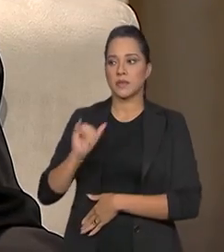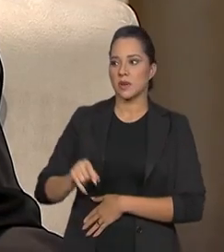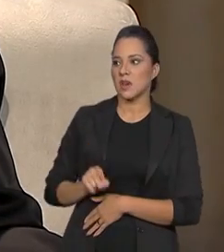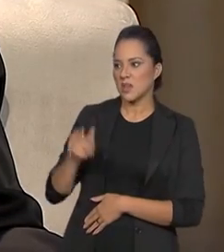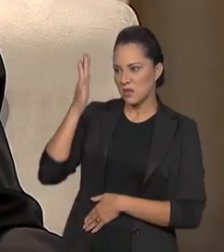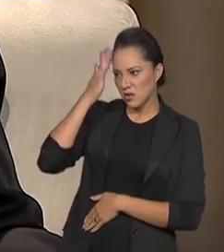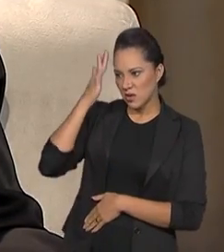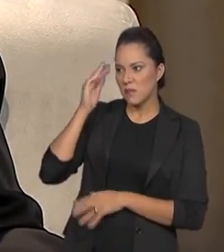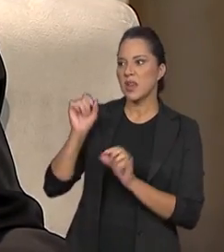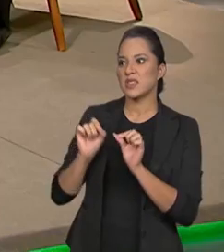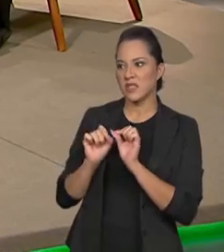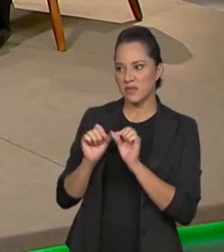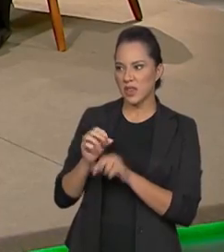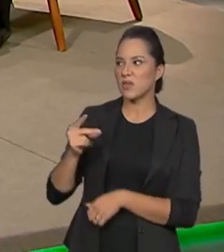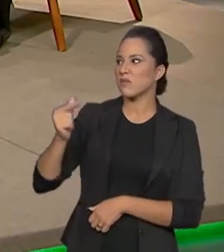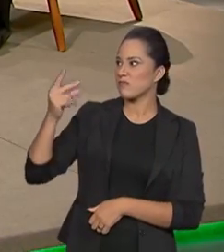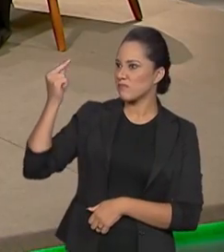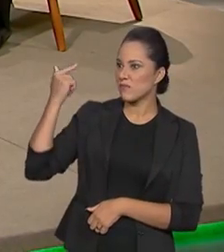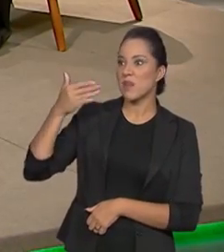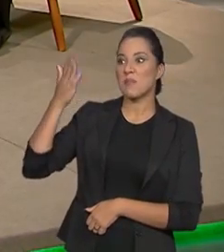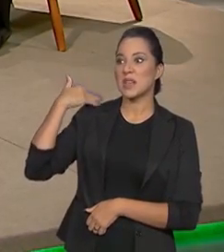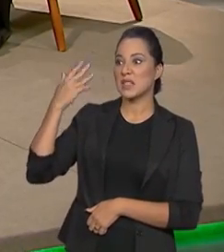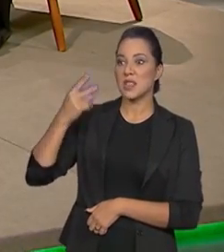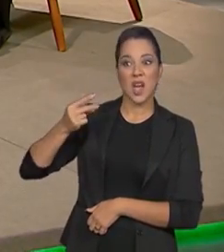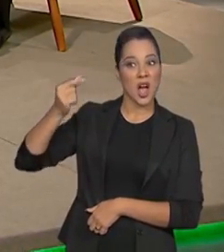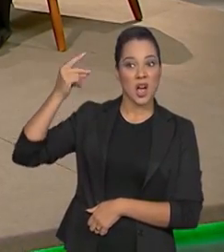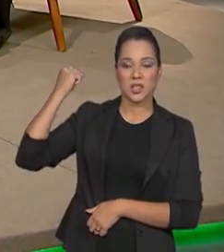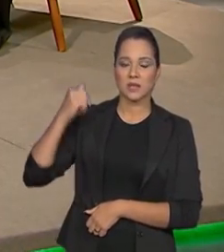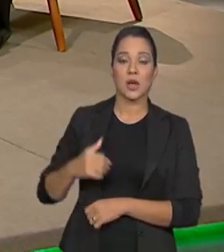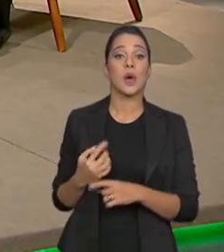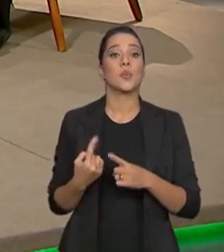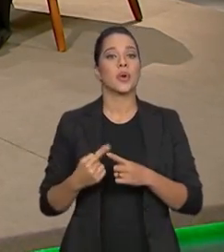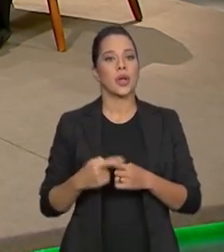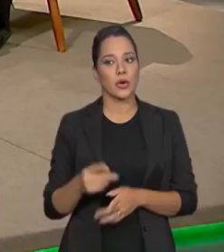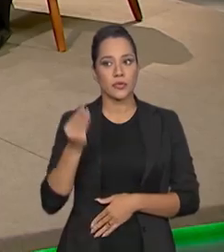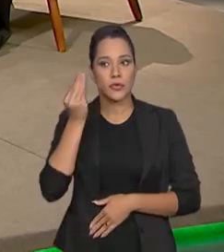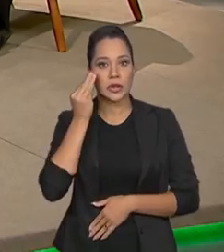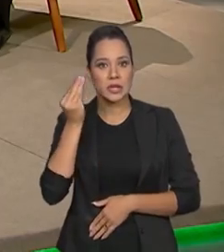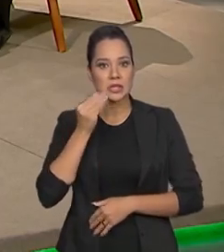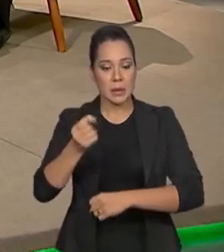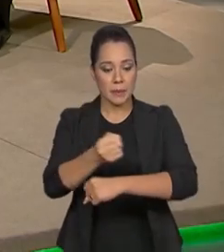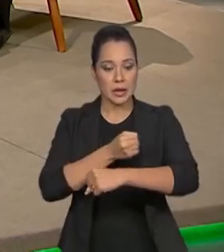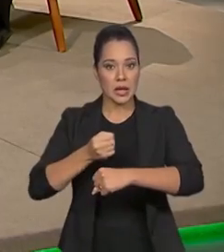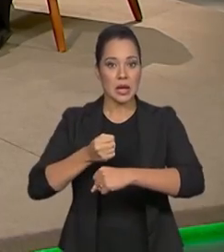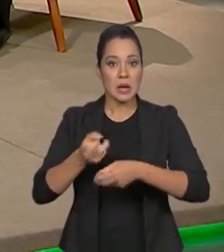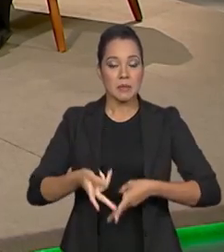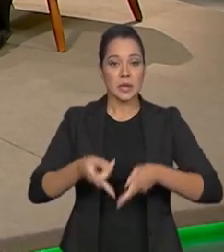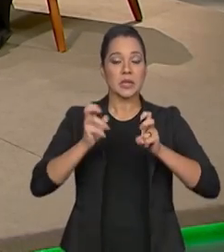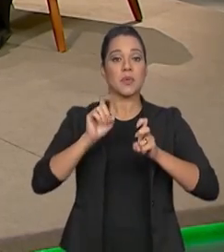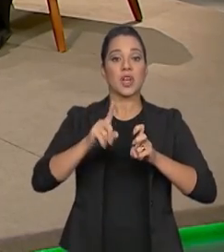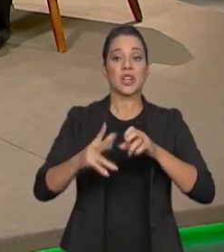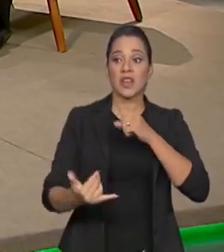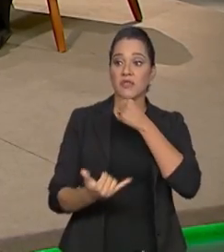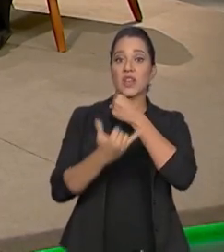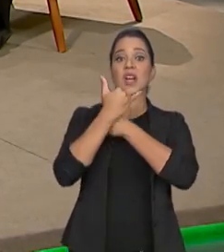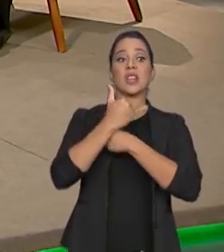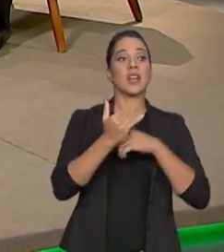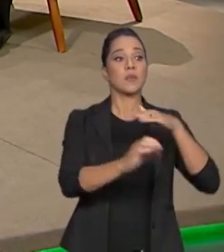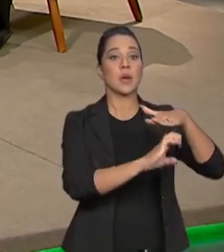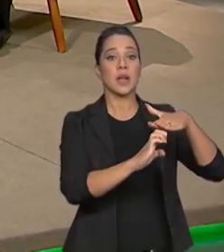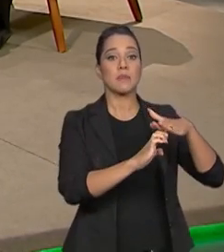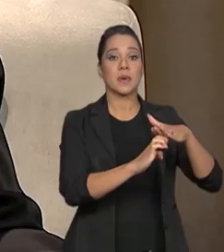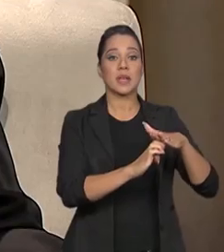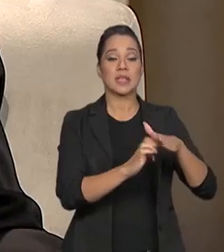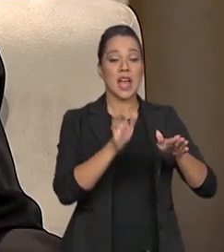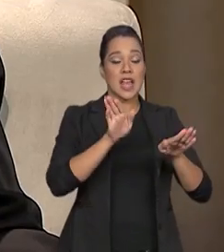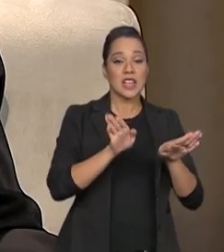se eu soubesse eu tinha feito isso antes Por que que ele falou isso porque quando foi testar a panela dele descobriu que ele tava sendo enganado pelo fornecedor da